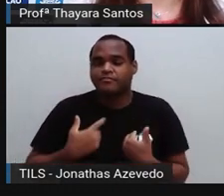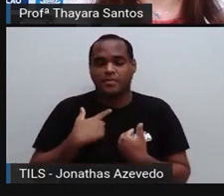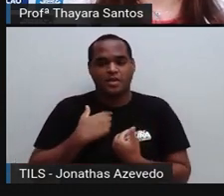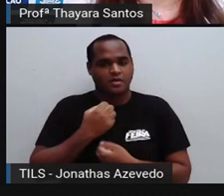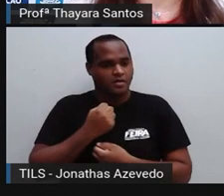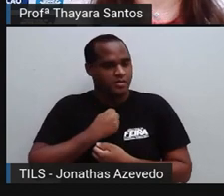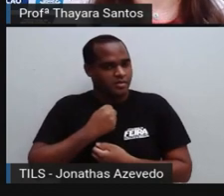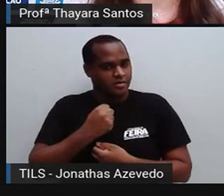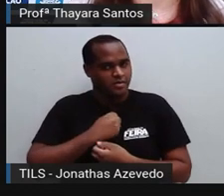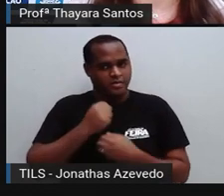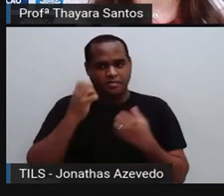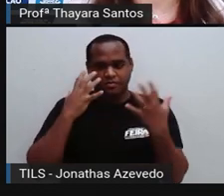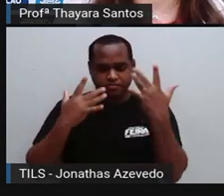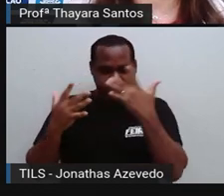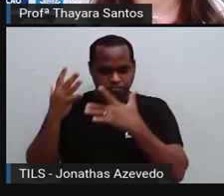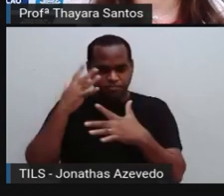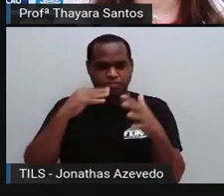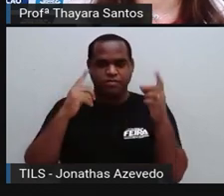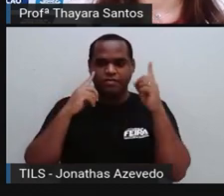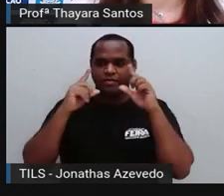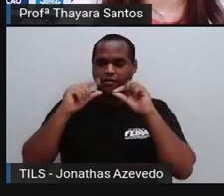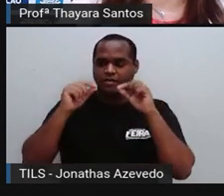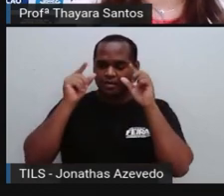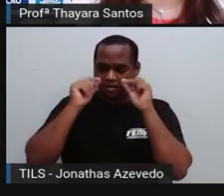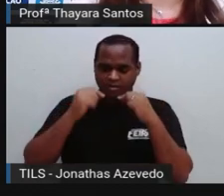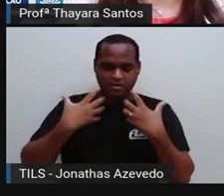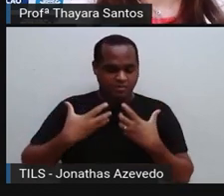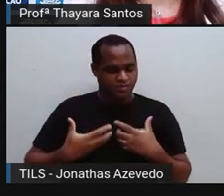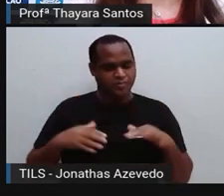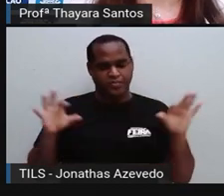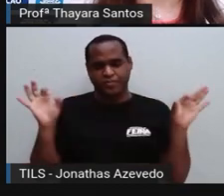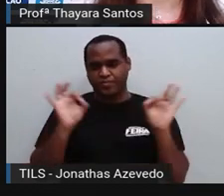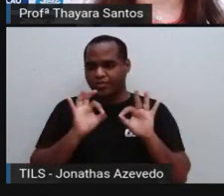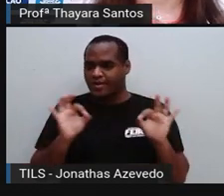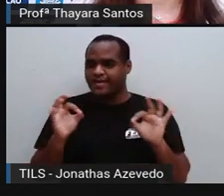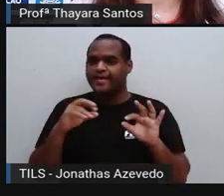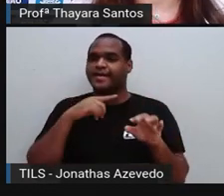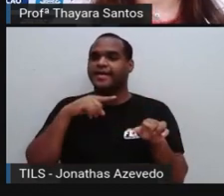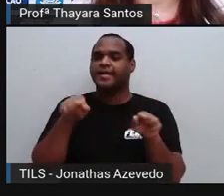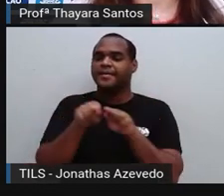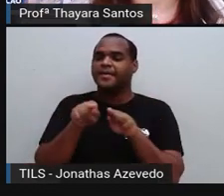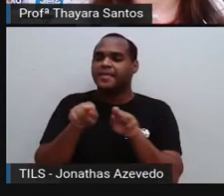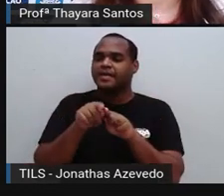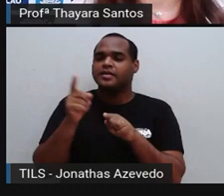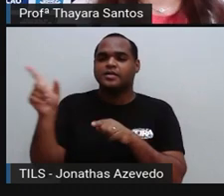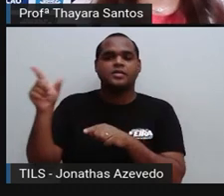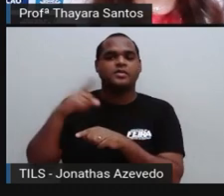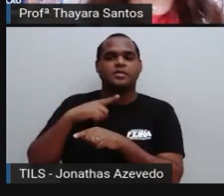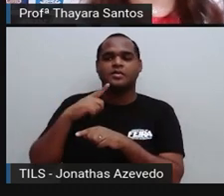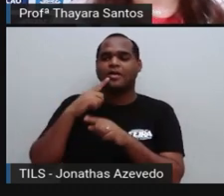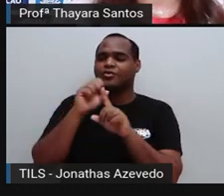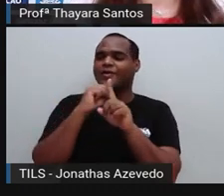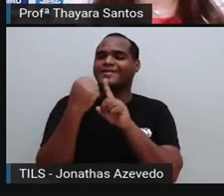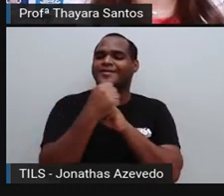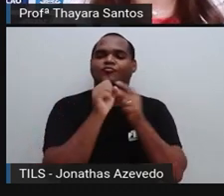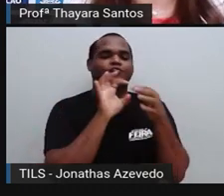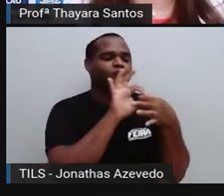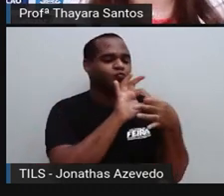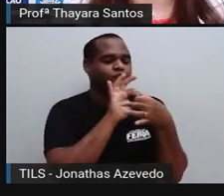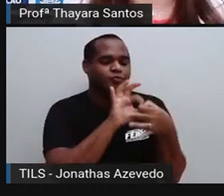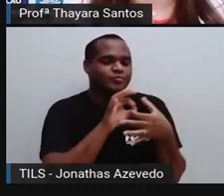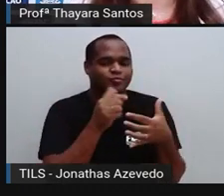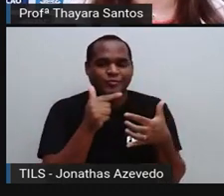euforia, alucinação, diminuição das sensações de sono e de cansaço, aumenta aquela coisa da socialização, a pessoa fica mais